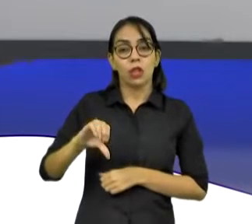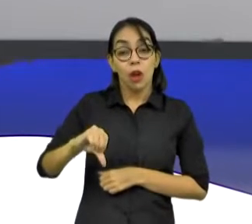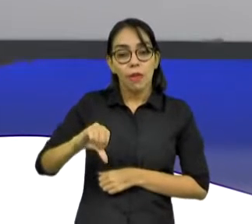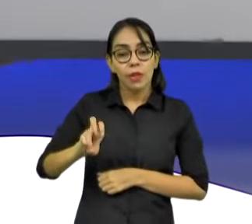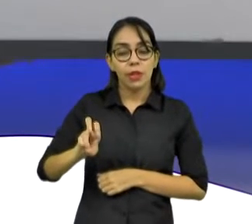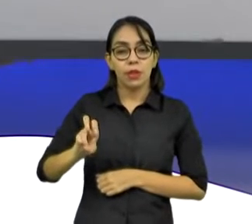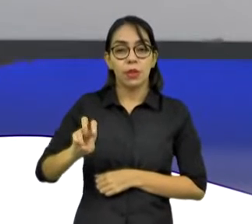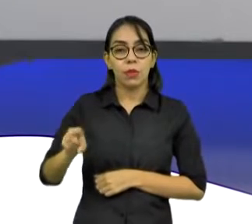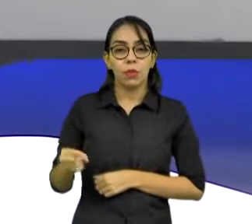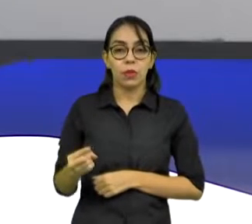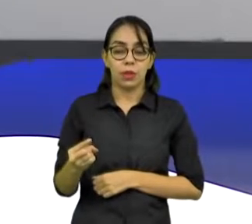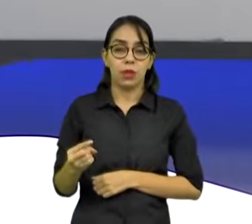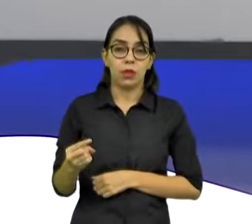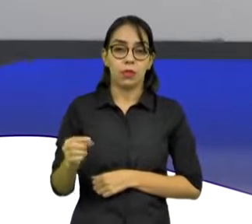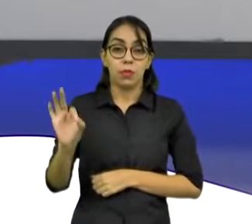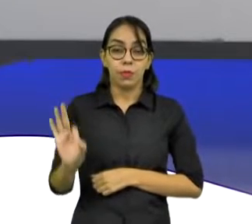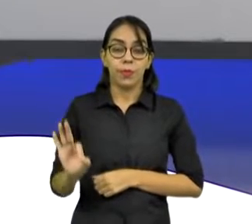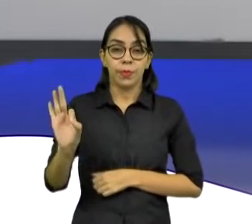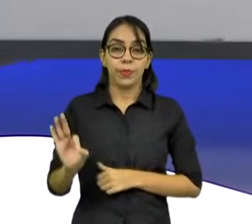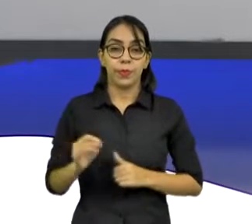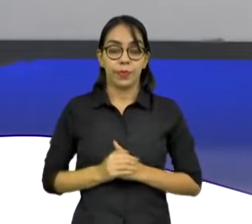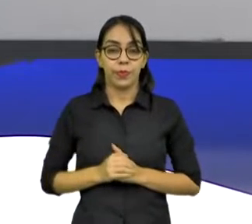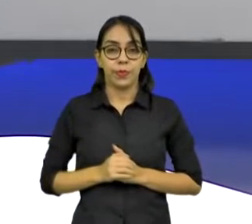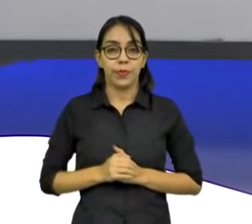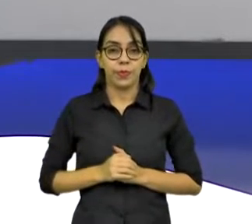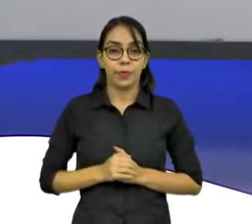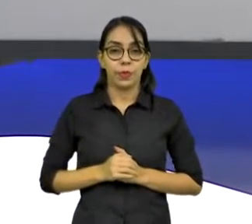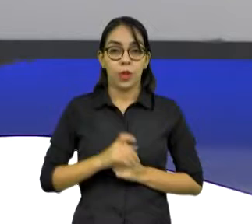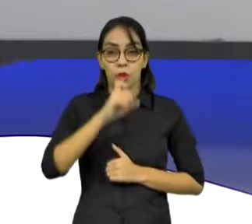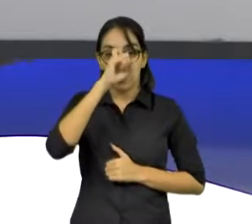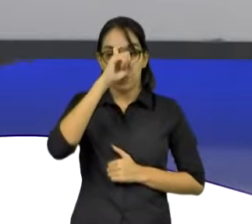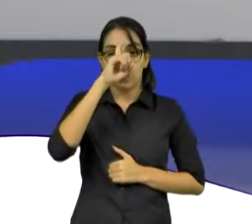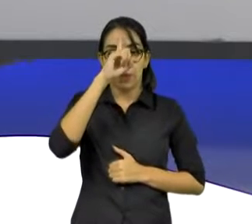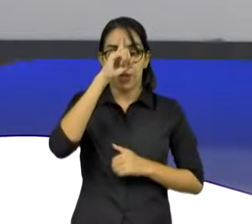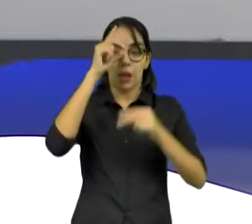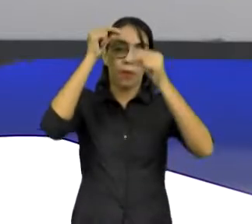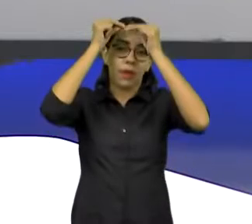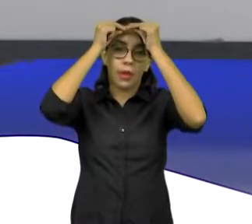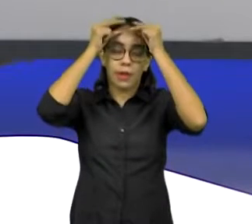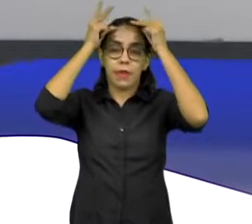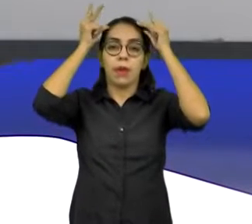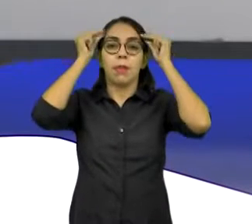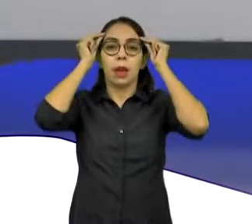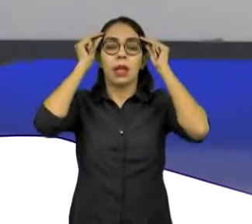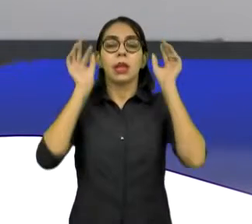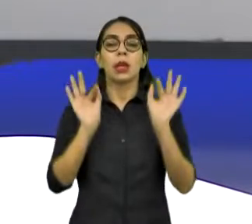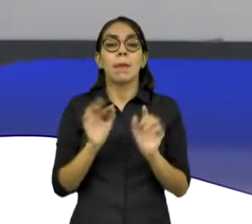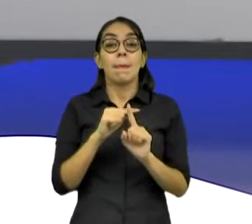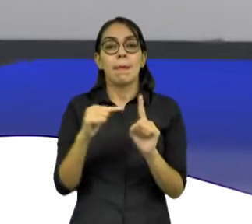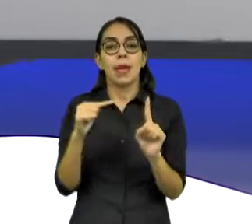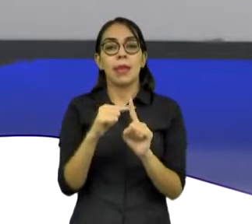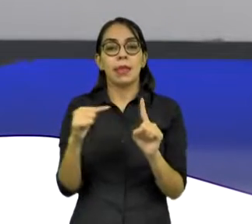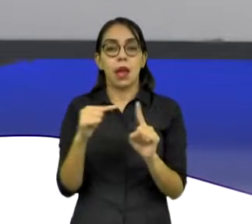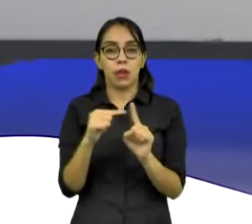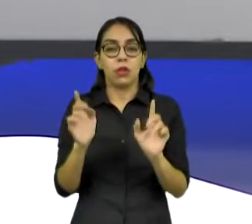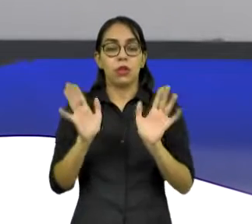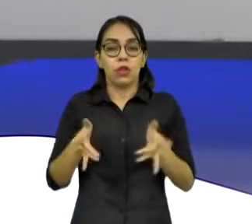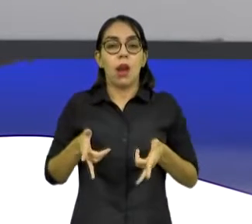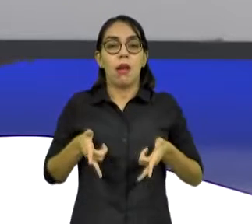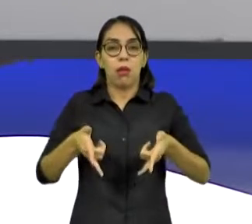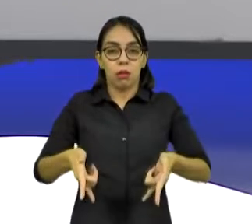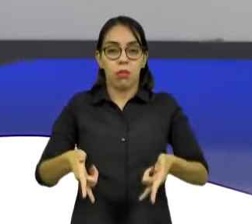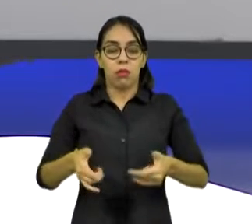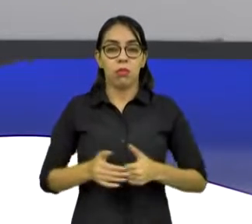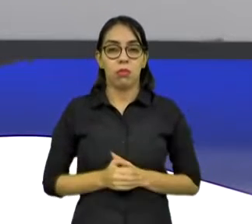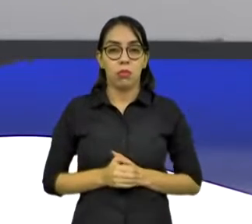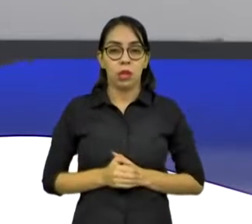95,48%. Já entre as enfermarias, metade está ocupada. Nas enfermarias infantis, a taxa de ocupação é de